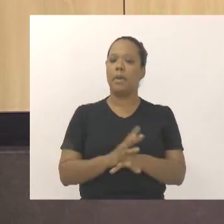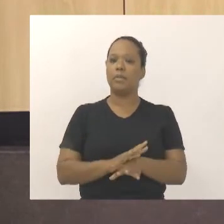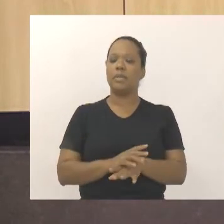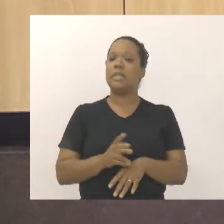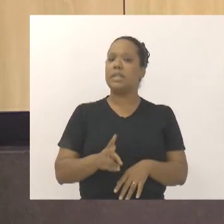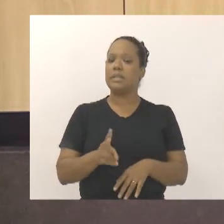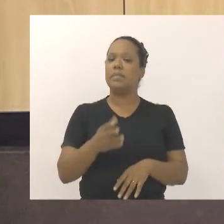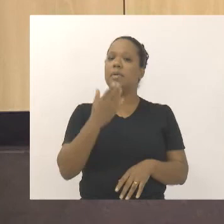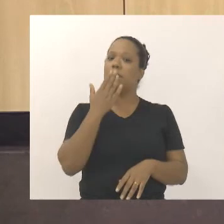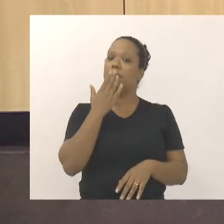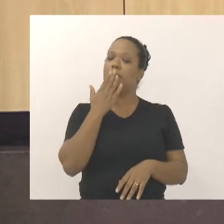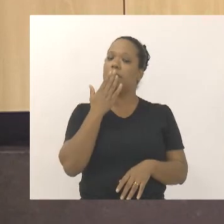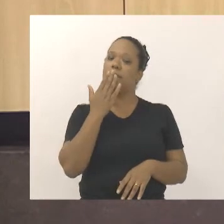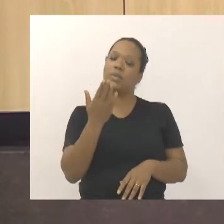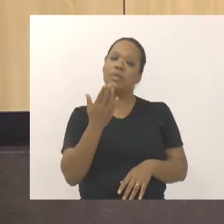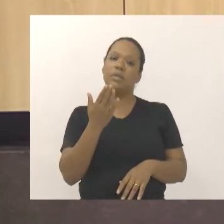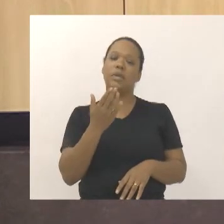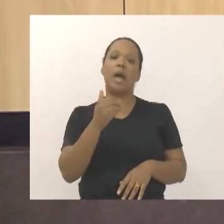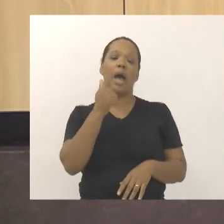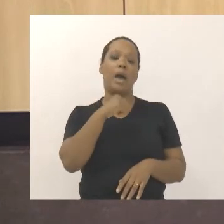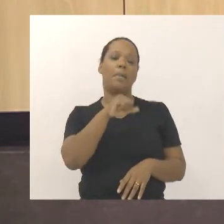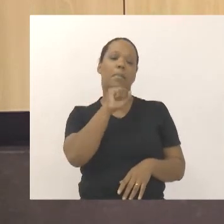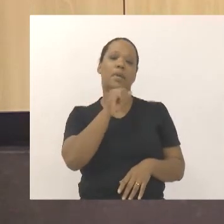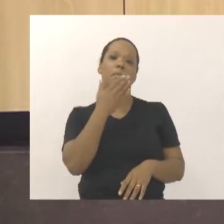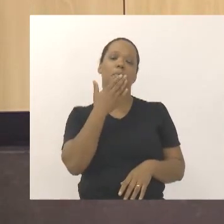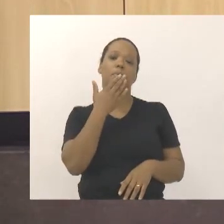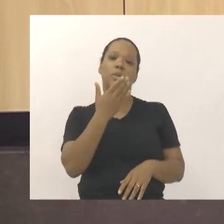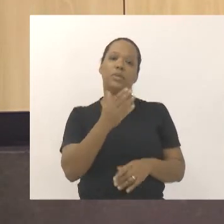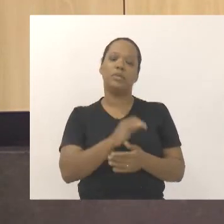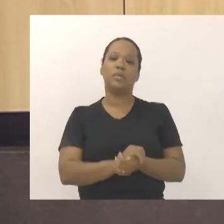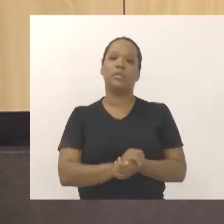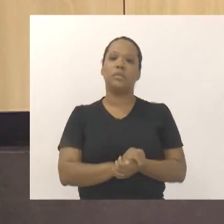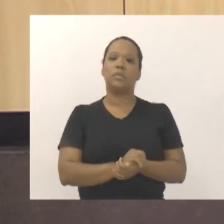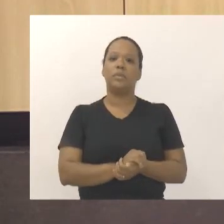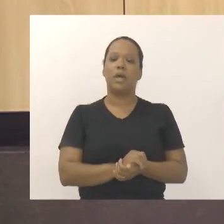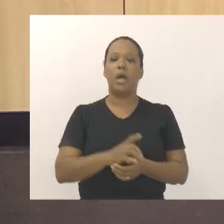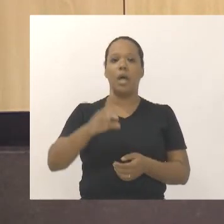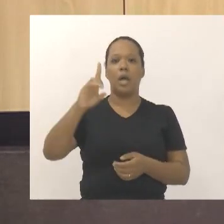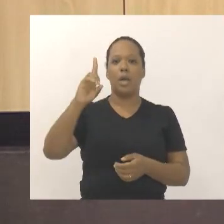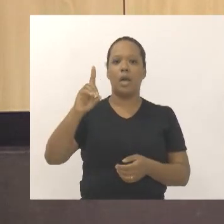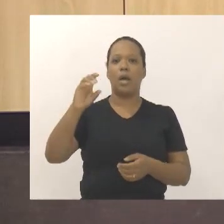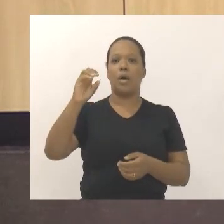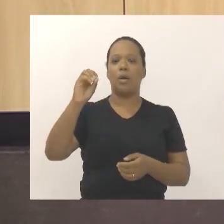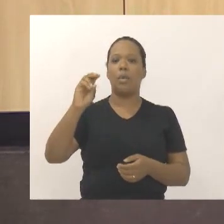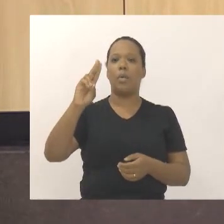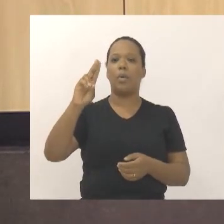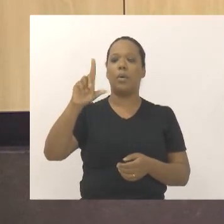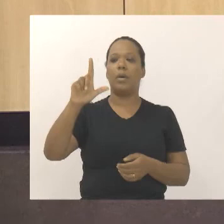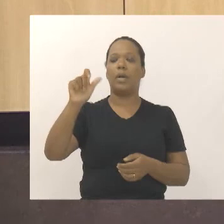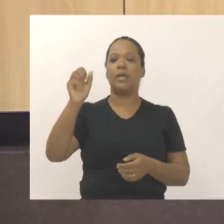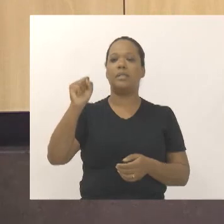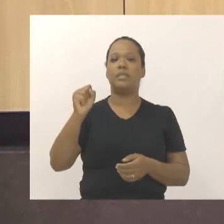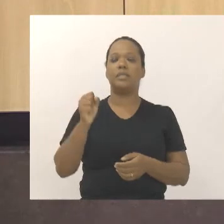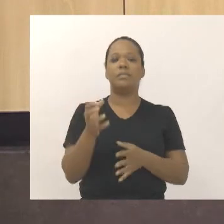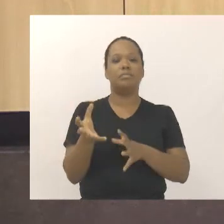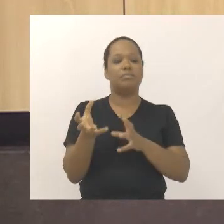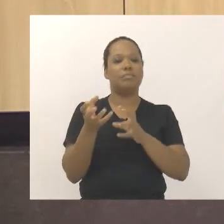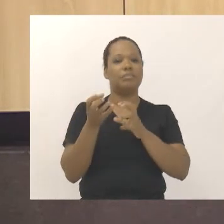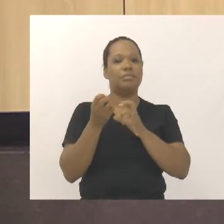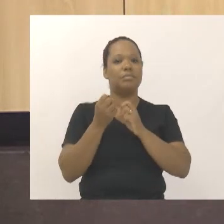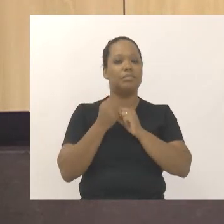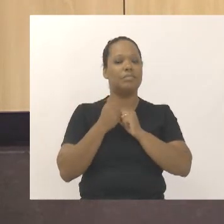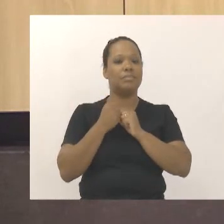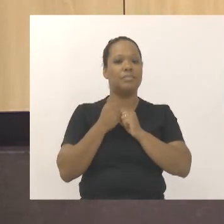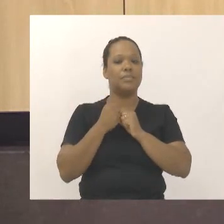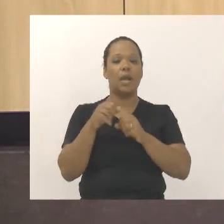que solicitadas pela parturiente, e institui o programa Doulas Acolhedoras. Votação,